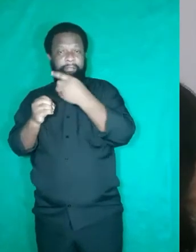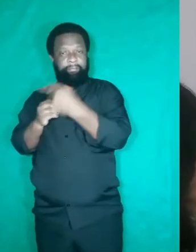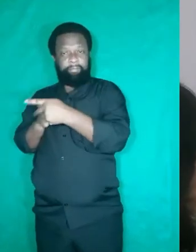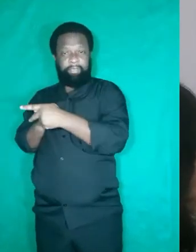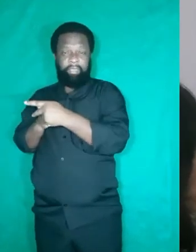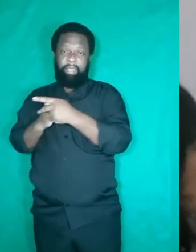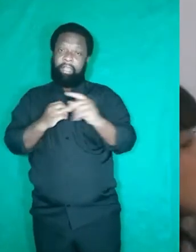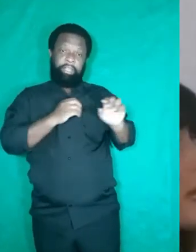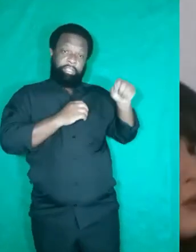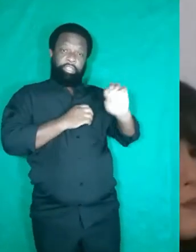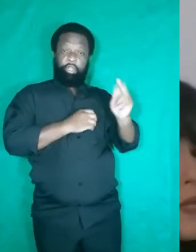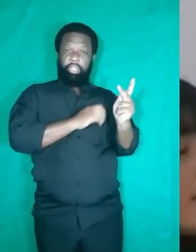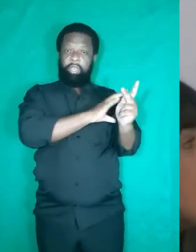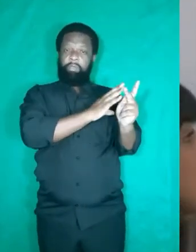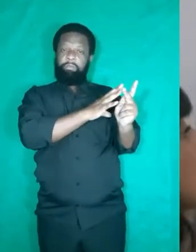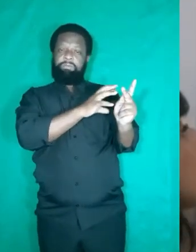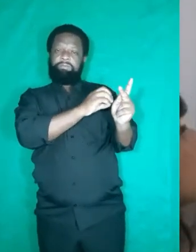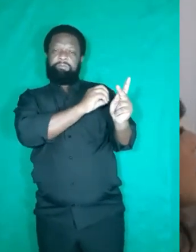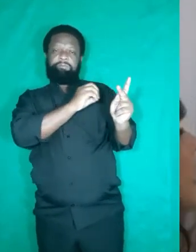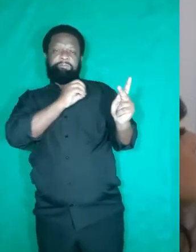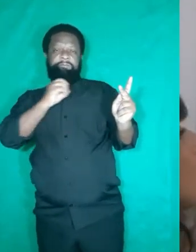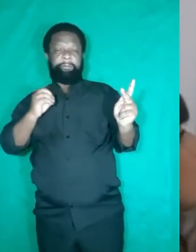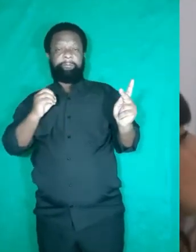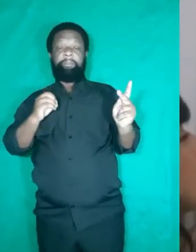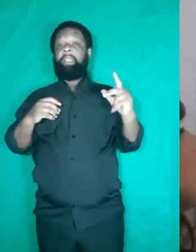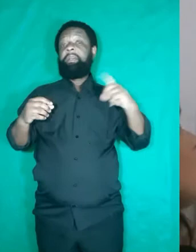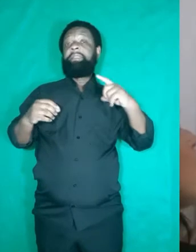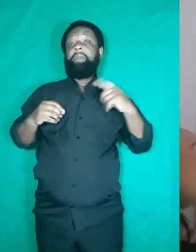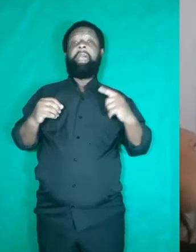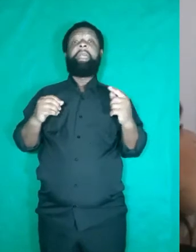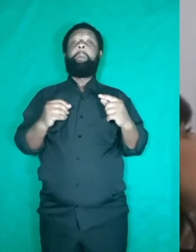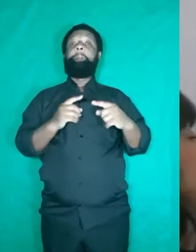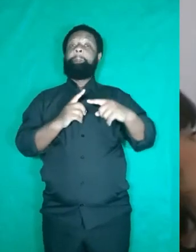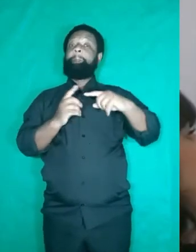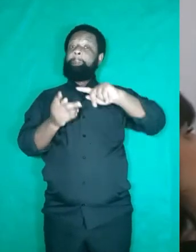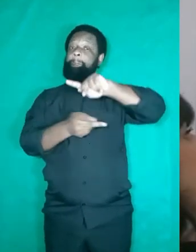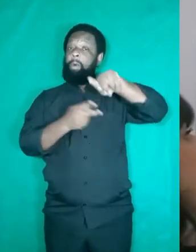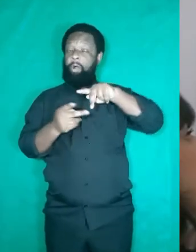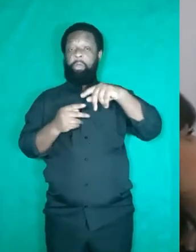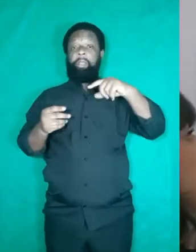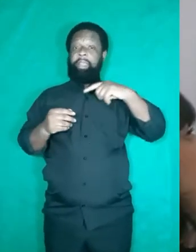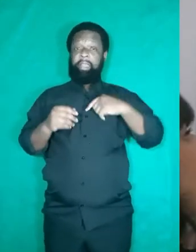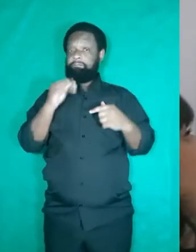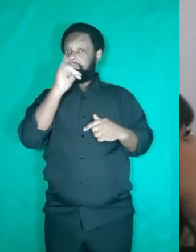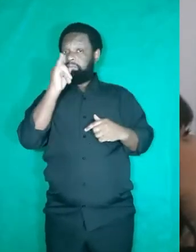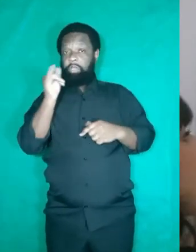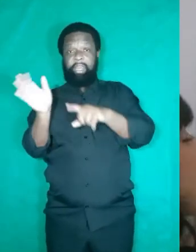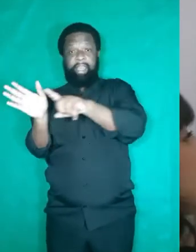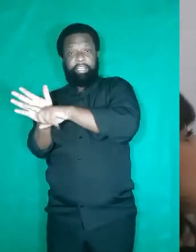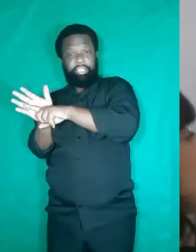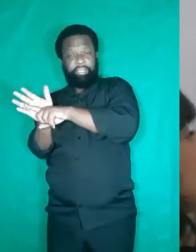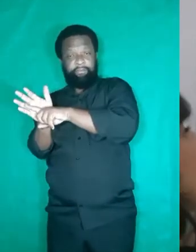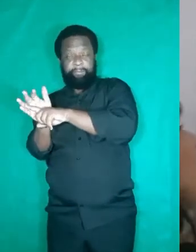do cloro do que do hidrogênio. Então, nesse caso, pessoal, existe um polo da molécula que está com uma